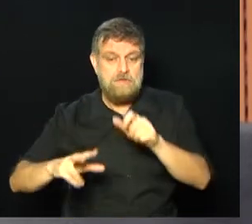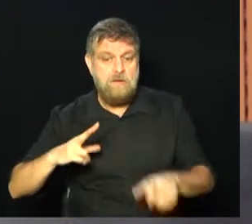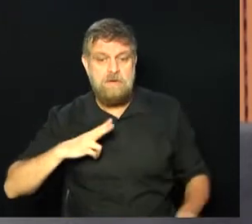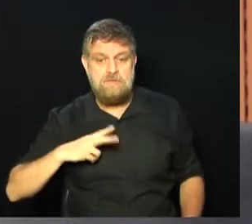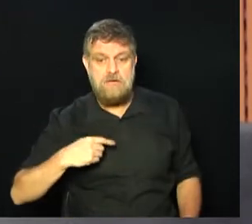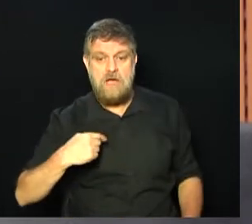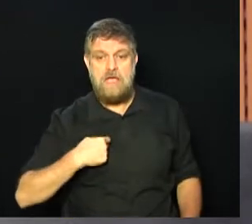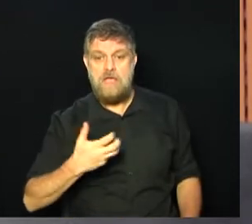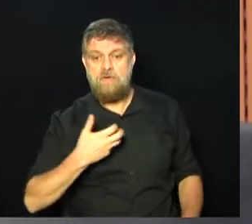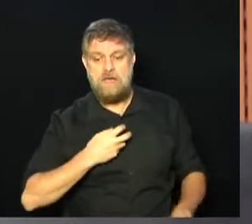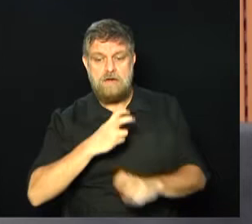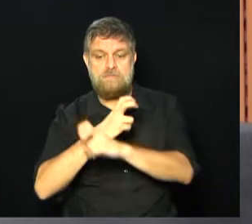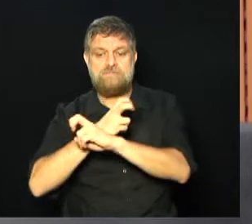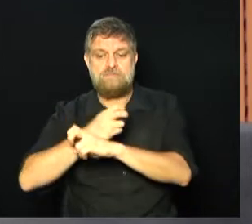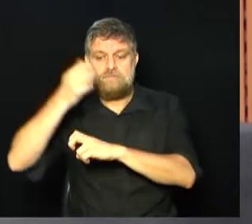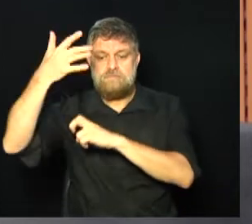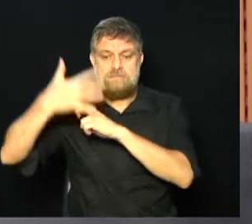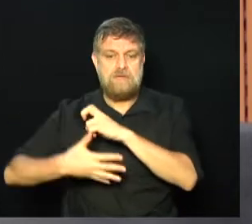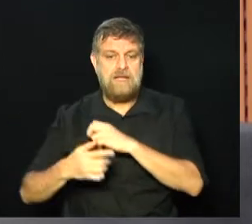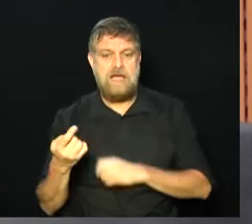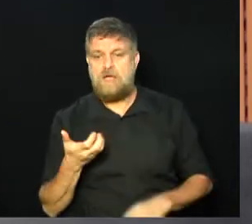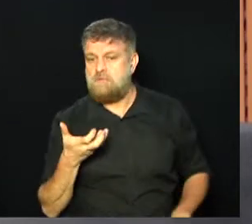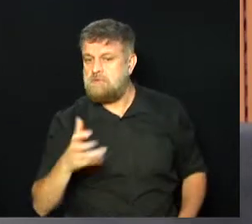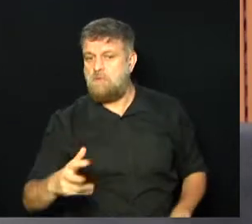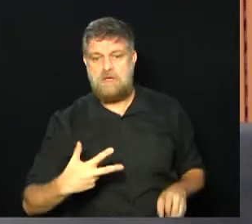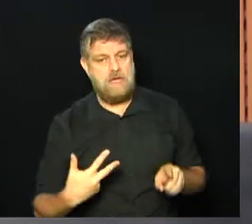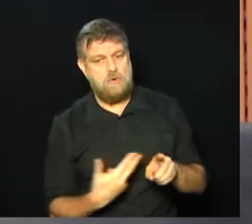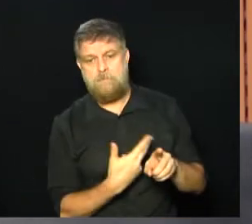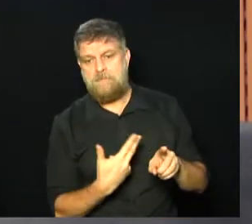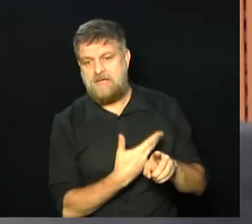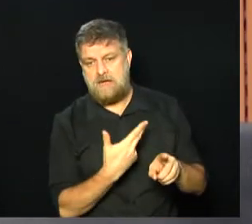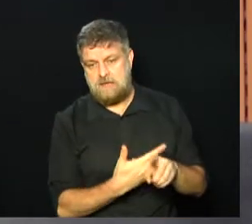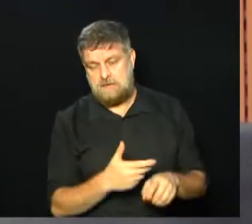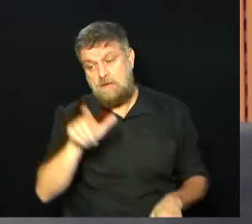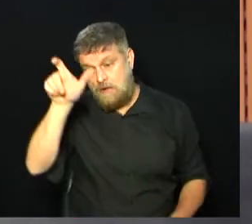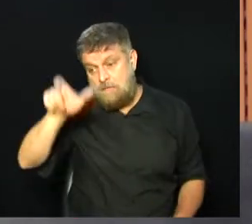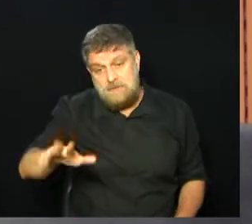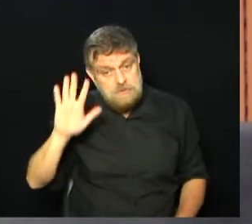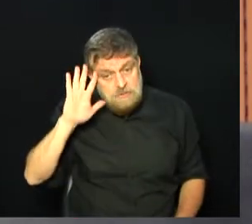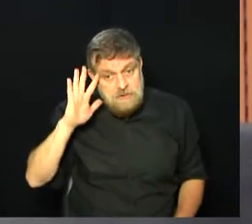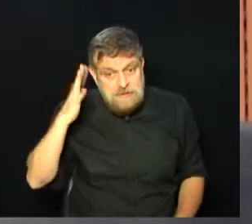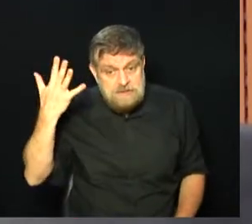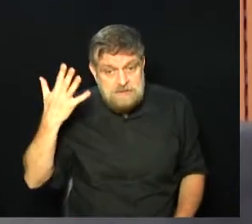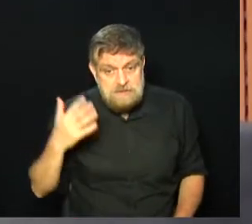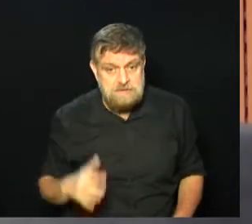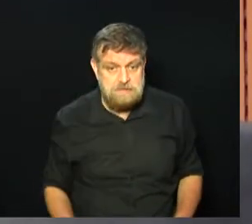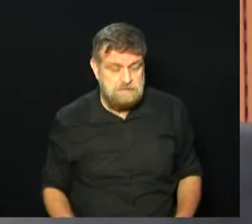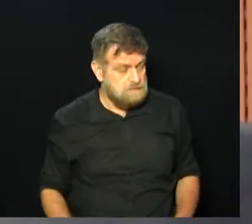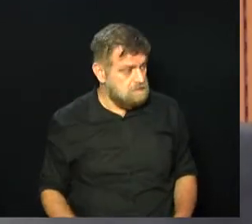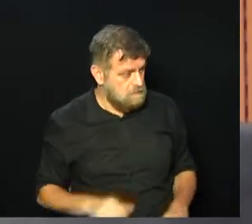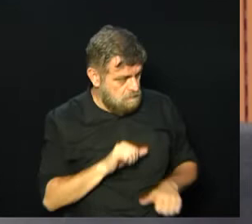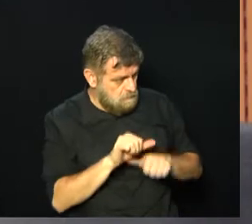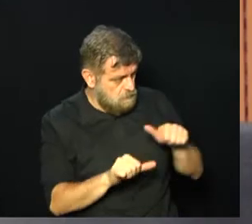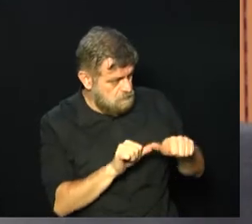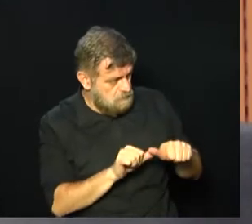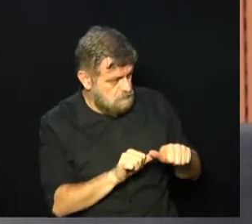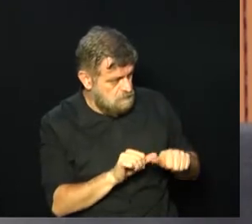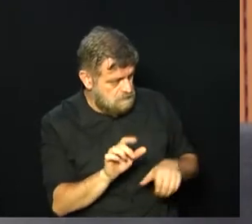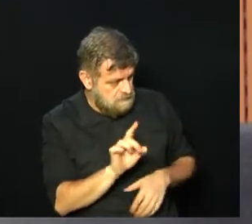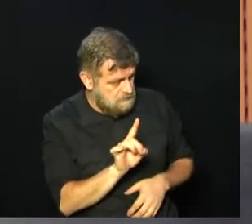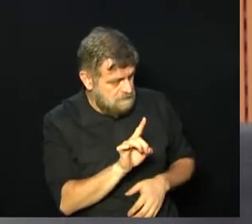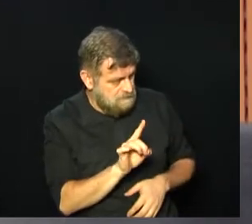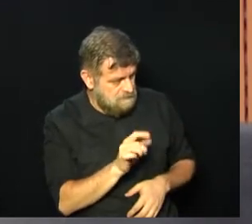eu quero fazer radioterapia, eu não quero operar. Então tem essa parte aí, não sei se mudou também, né? Não mudou, não, doutor? Não mudou,